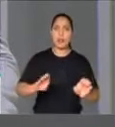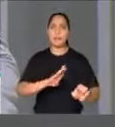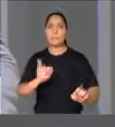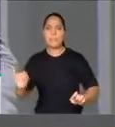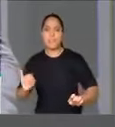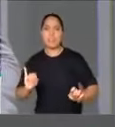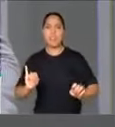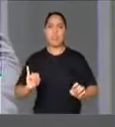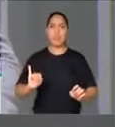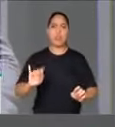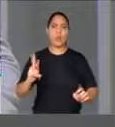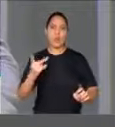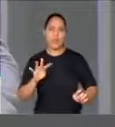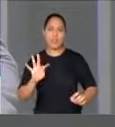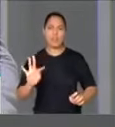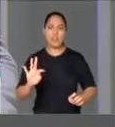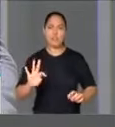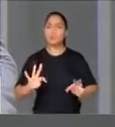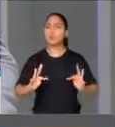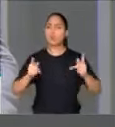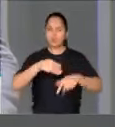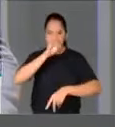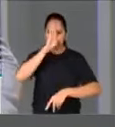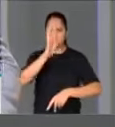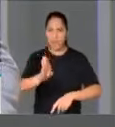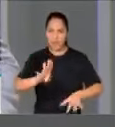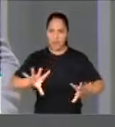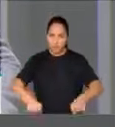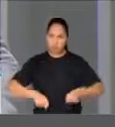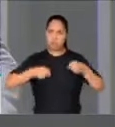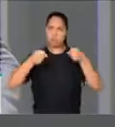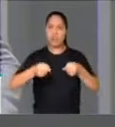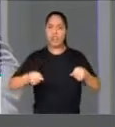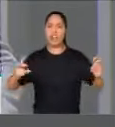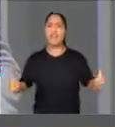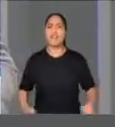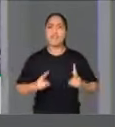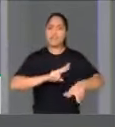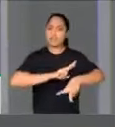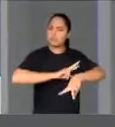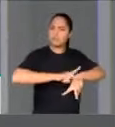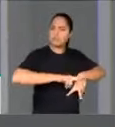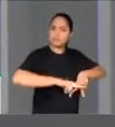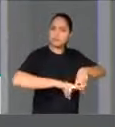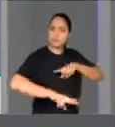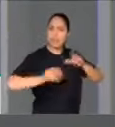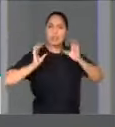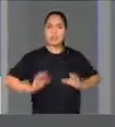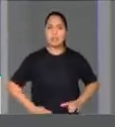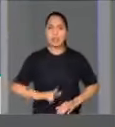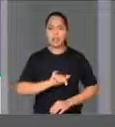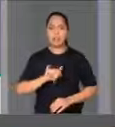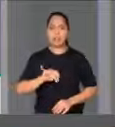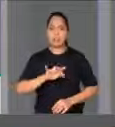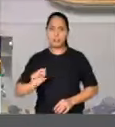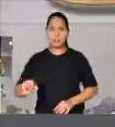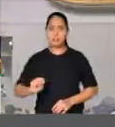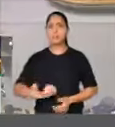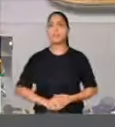os heterossexuais que estão junto com a gente nessa luta. Viva a diversidade sexual e a cidadania LGBTI.